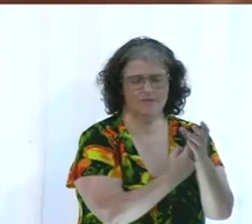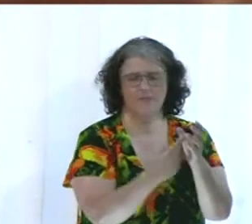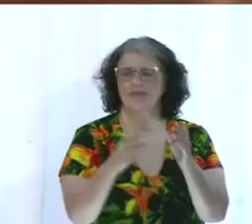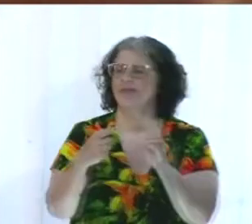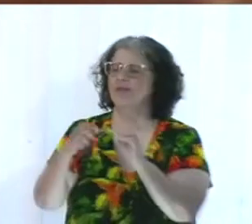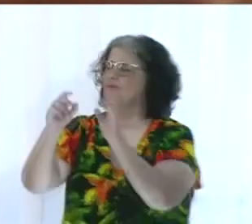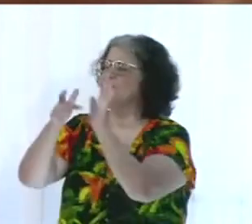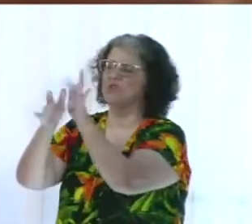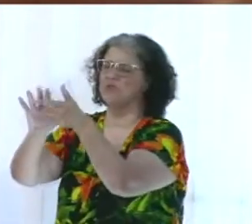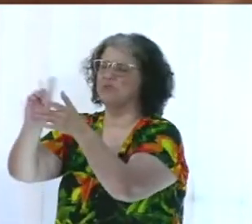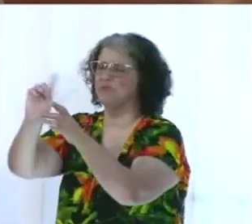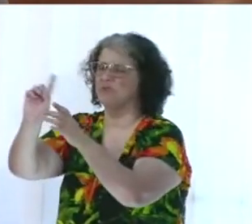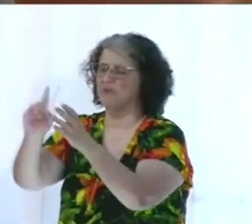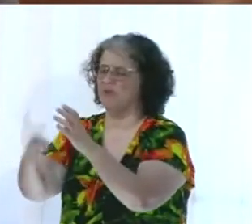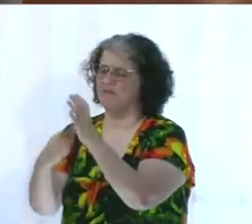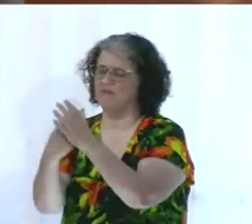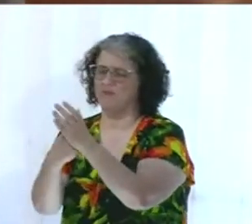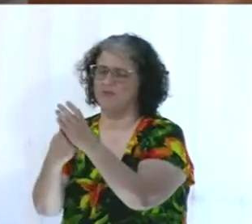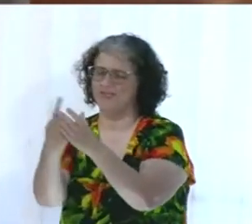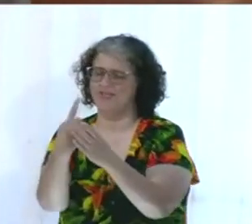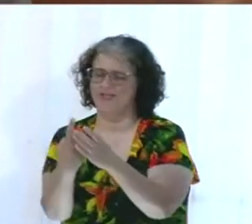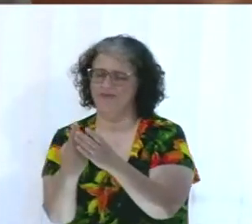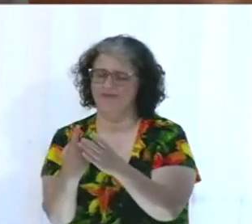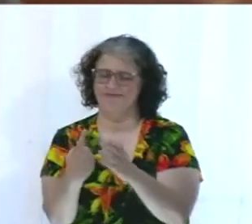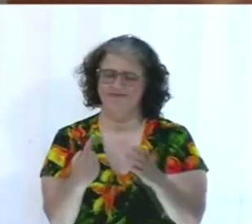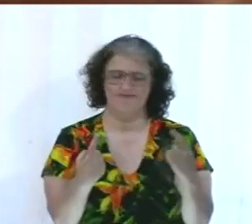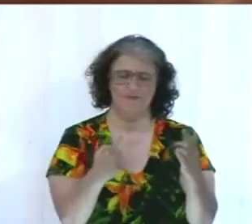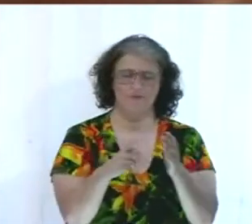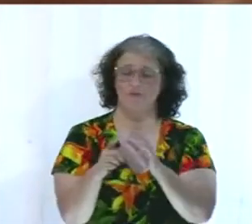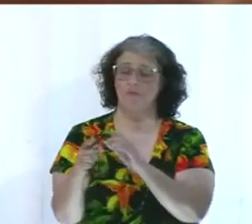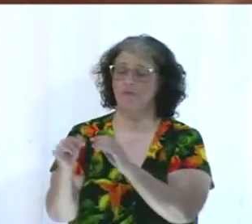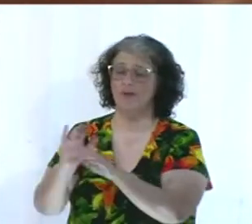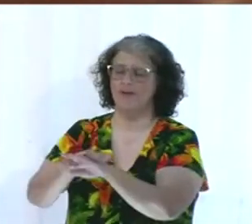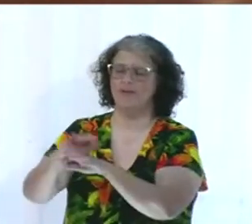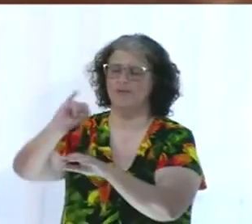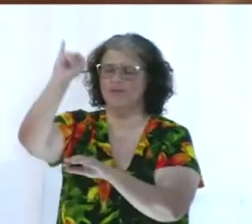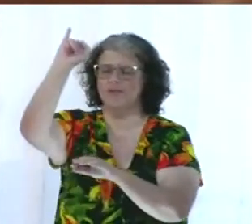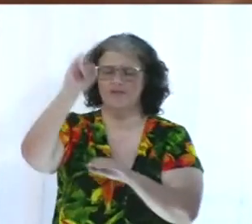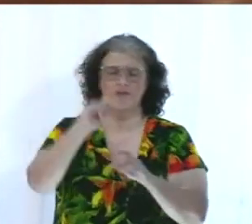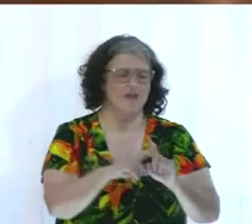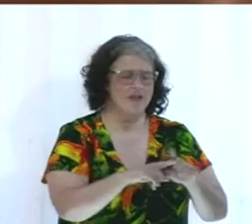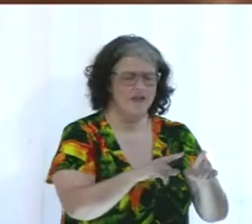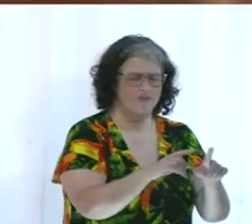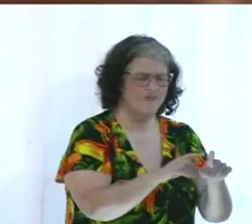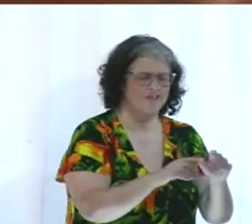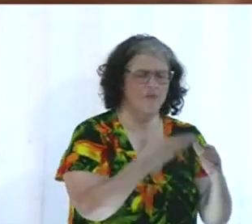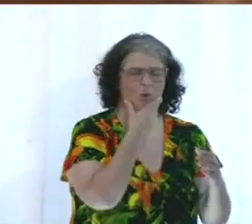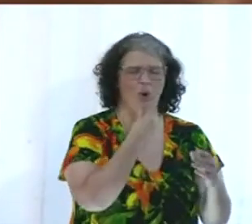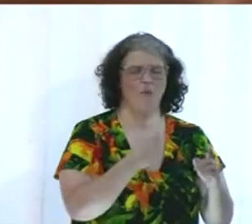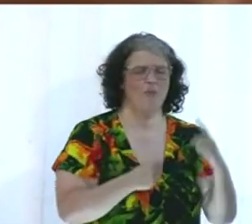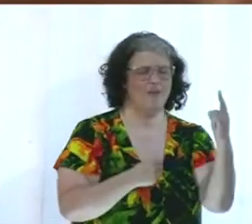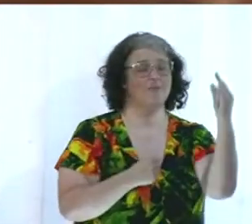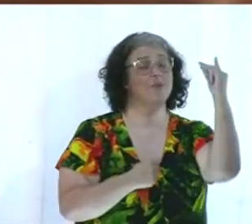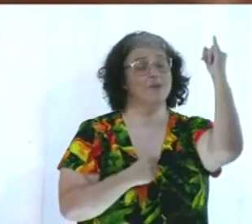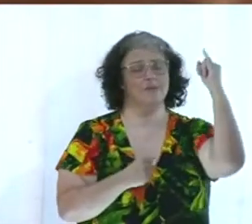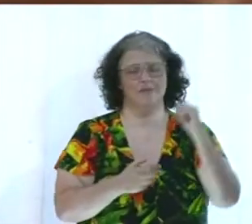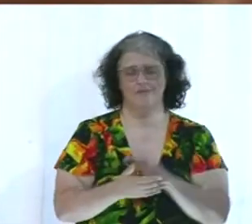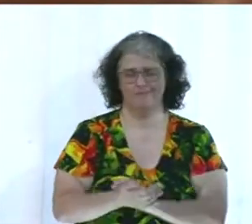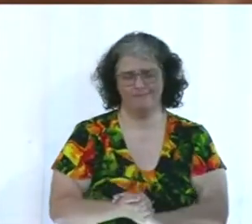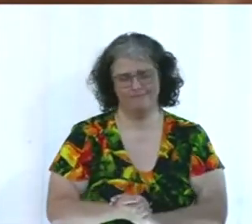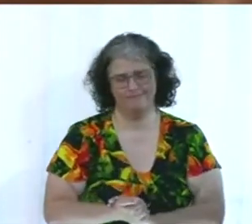Eu sei, Senhor, que o Senhor está nesta noite aqui em nosso meio, falando, a Tua palavra é viva e eficaz, e ela não voltará